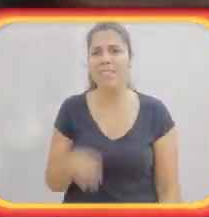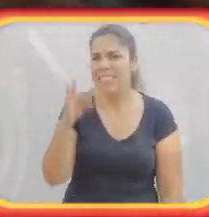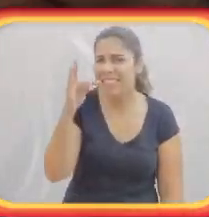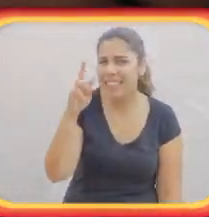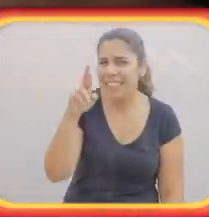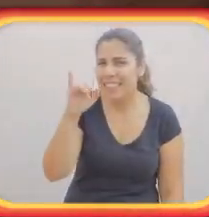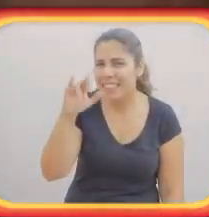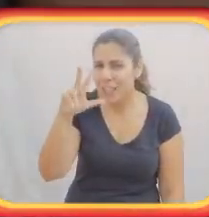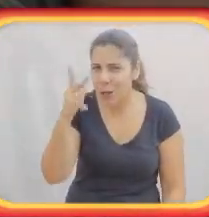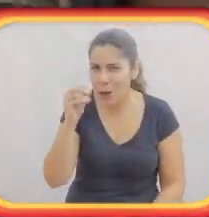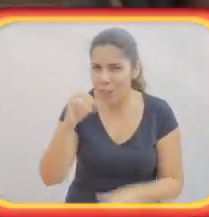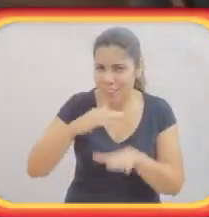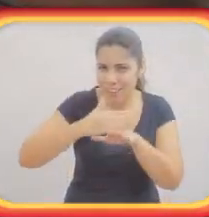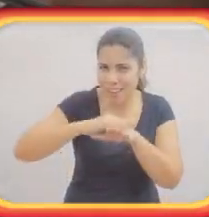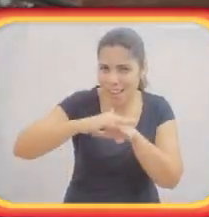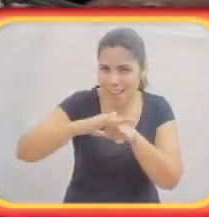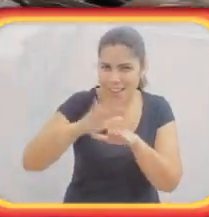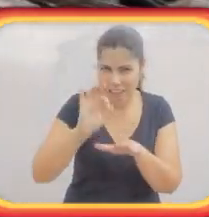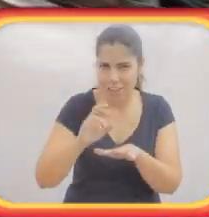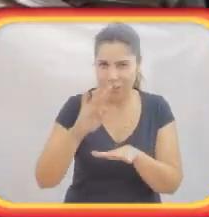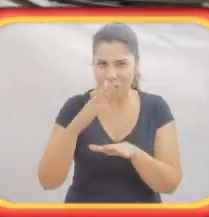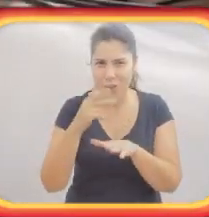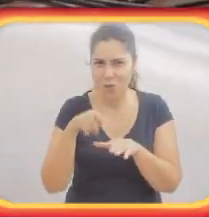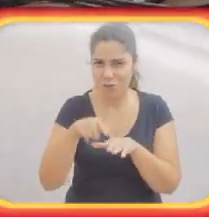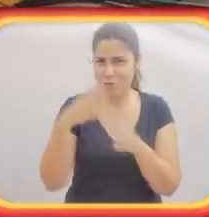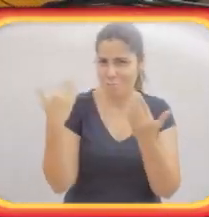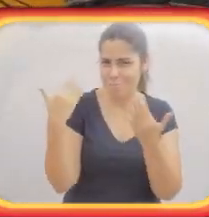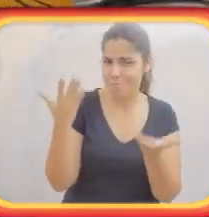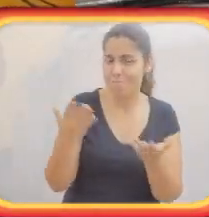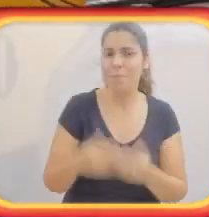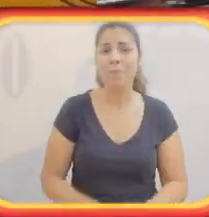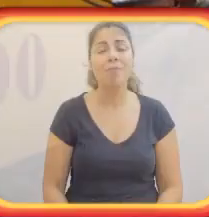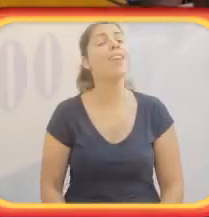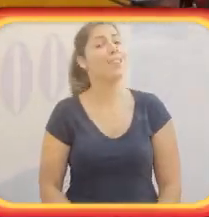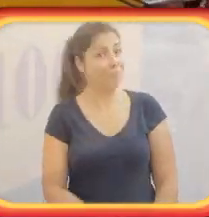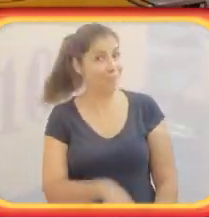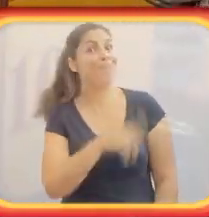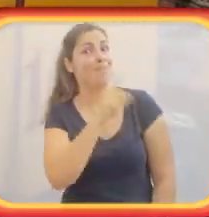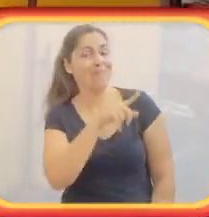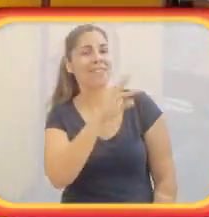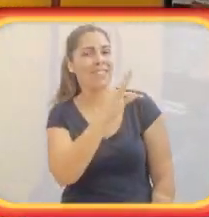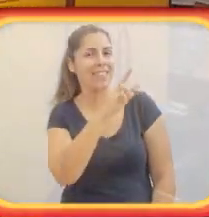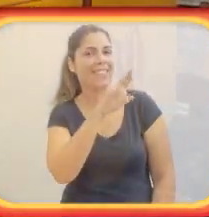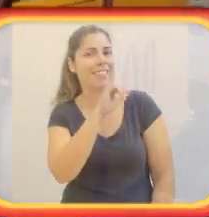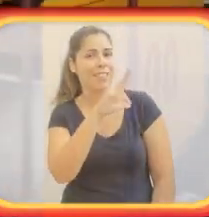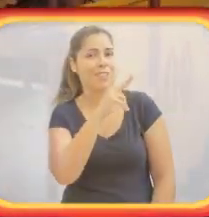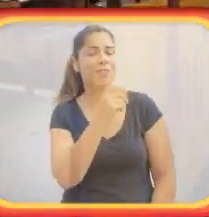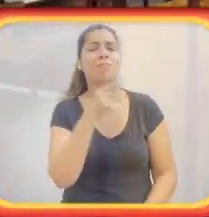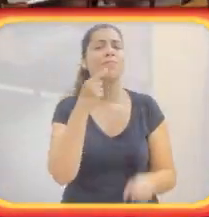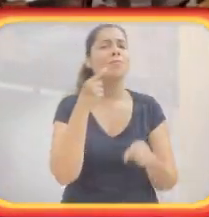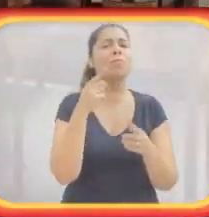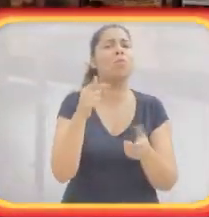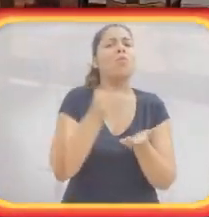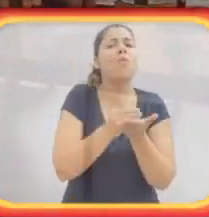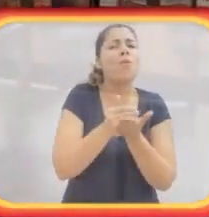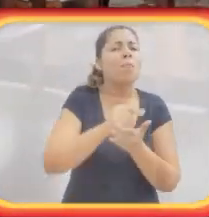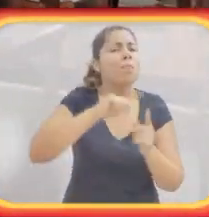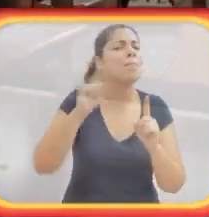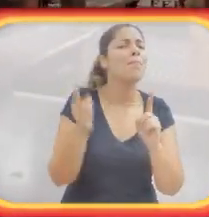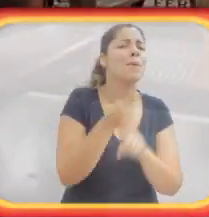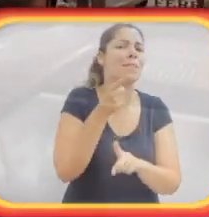altura ainda não havia eletricidade na cidade, mas tinham a particularidade de já andarem